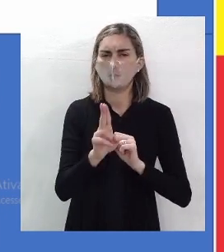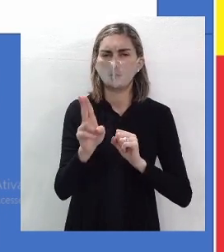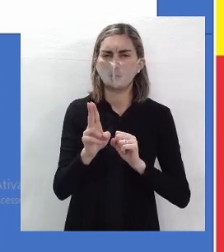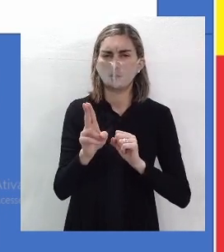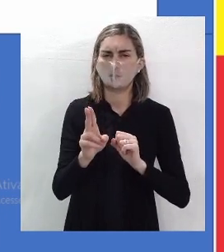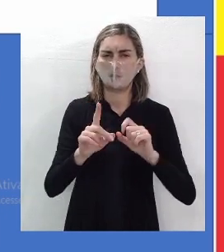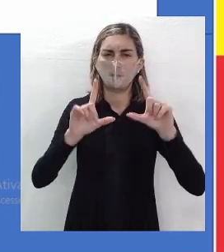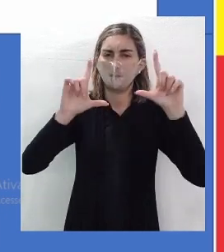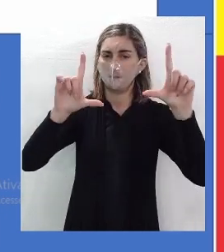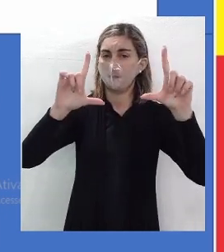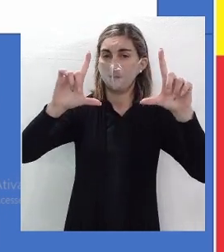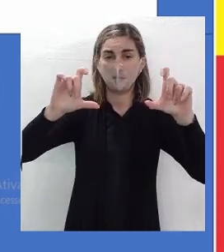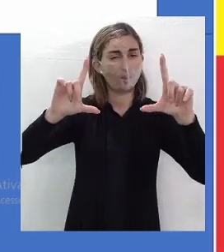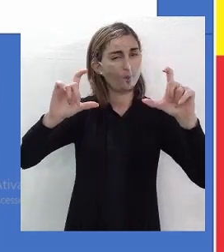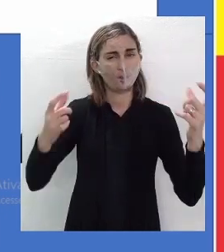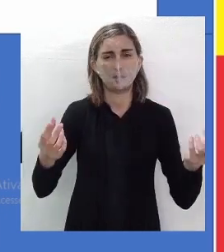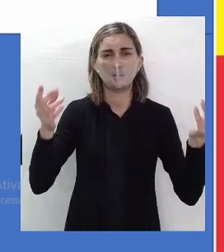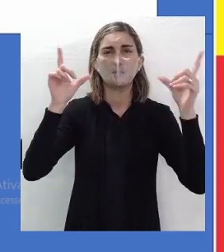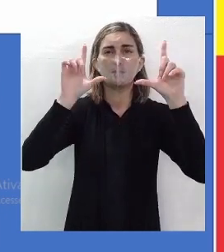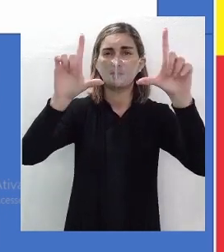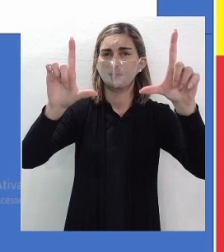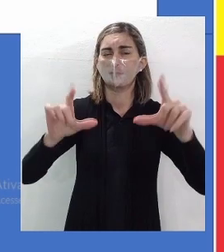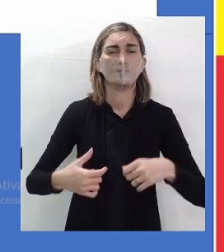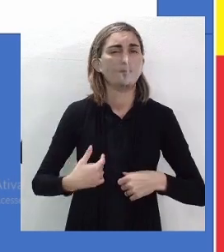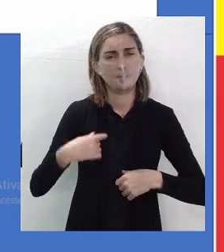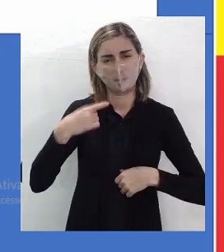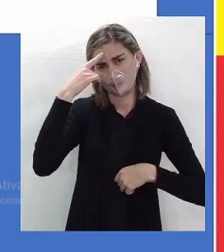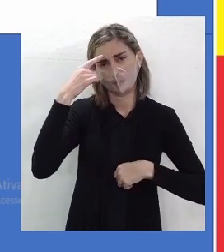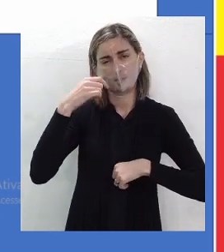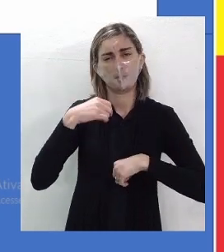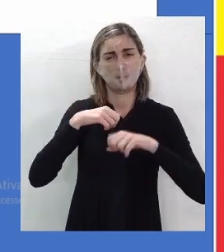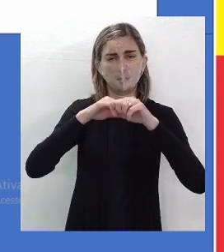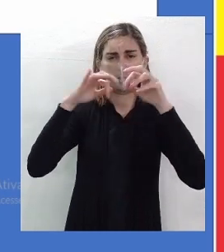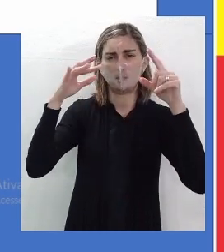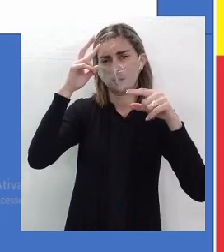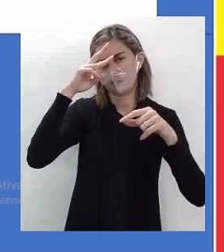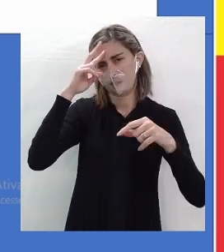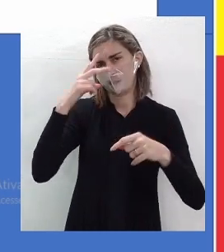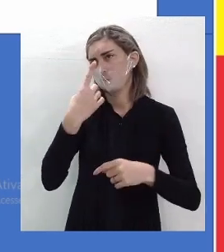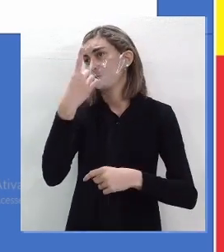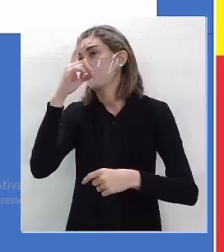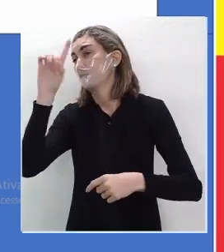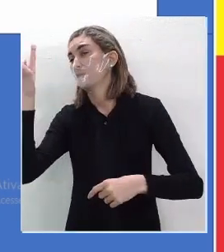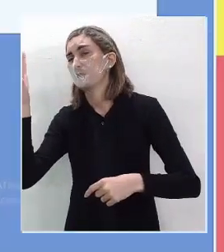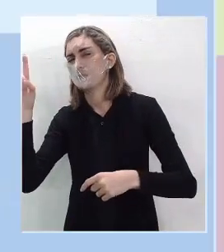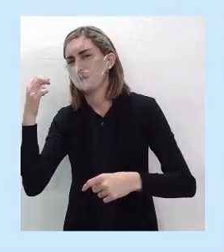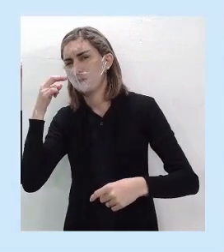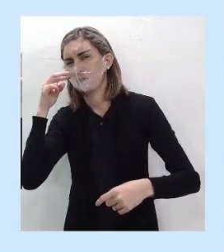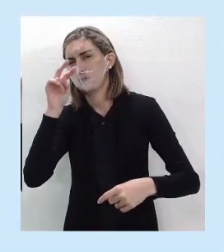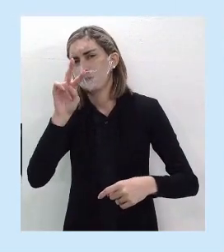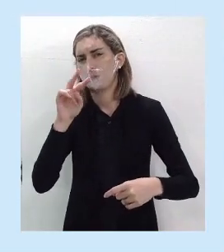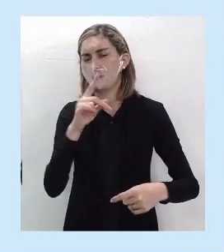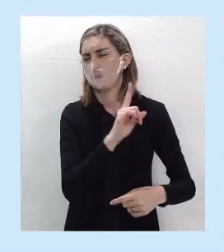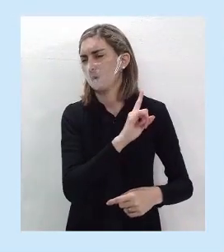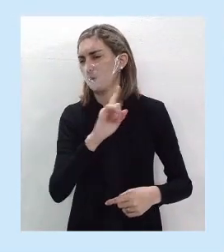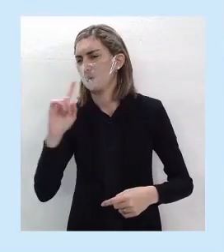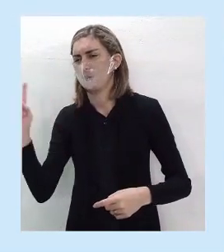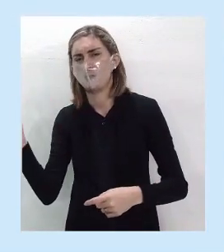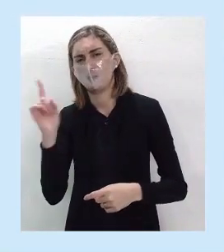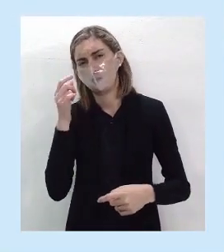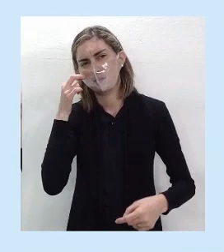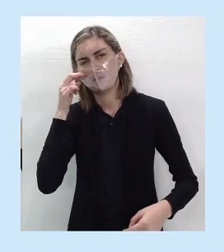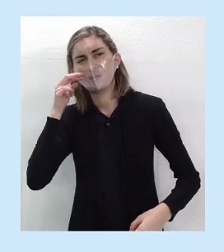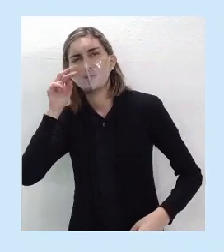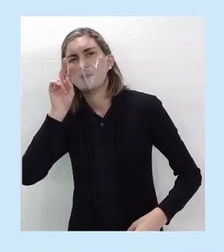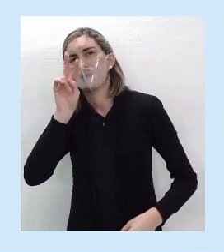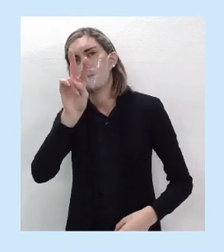um porta-retrato. Então, imagina você ter, lembro de um dia que arrudeei só